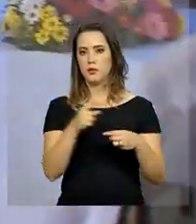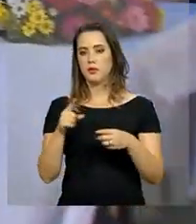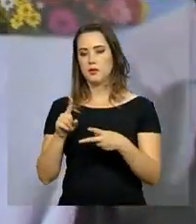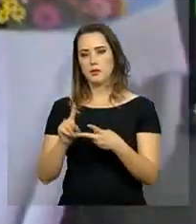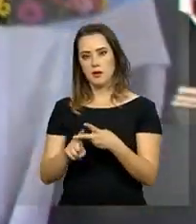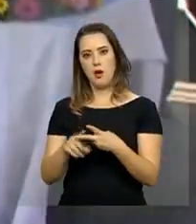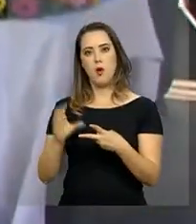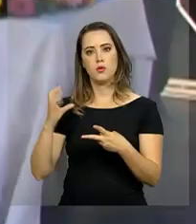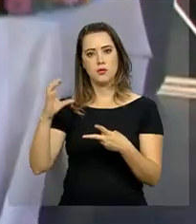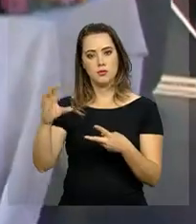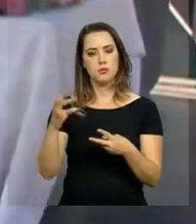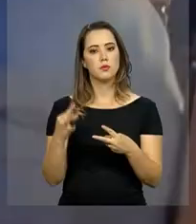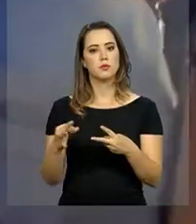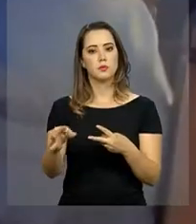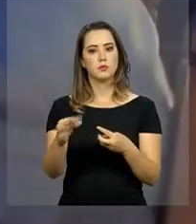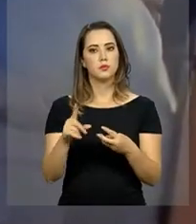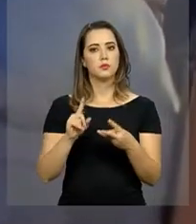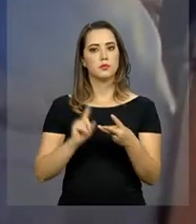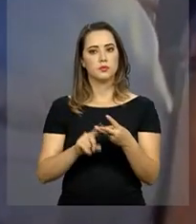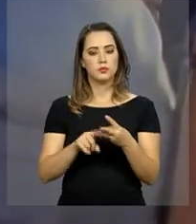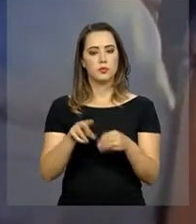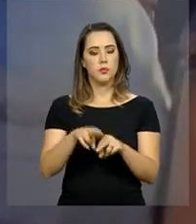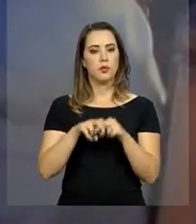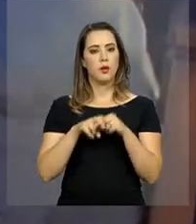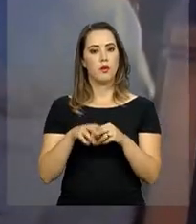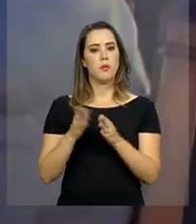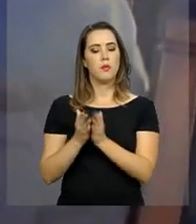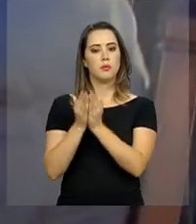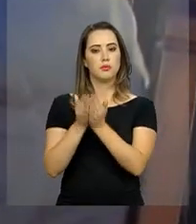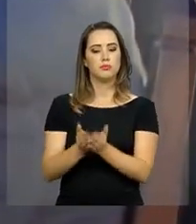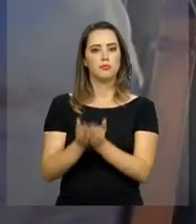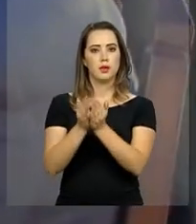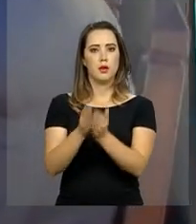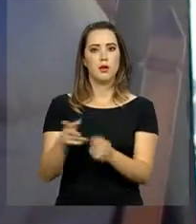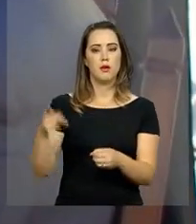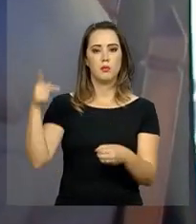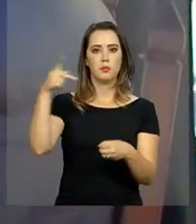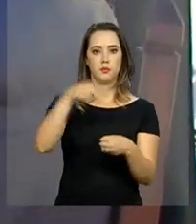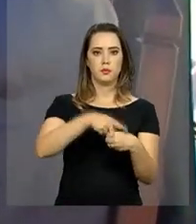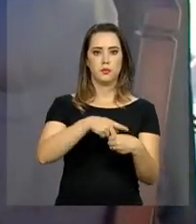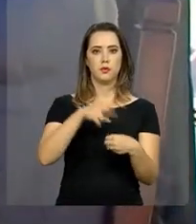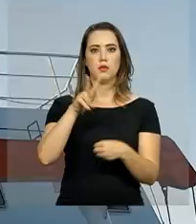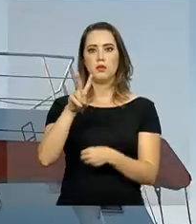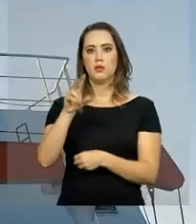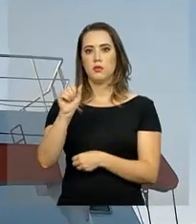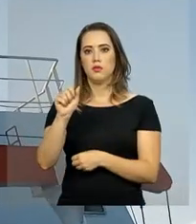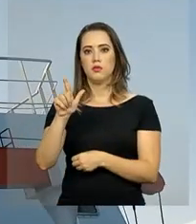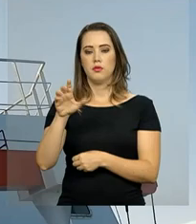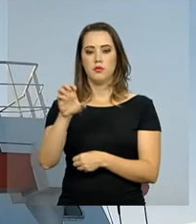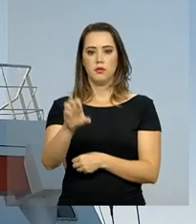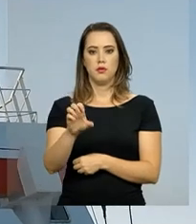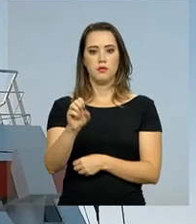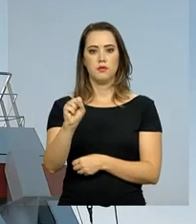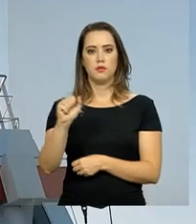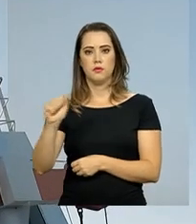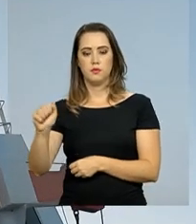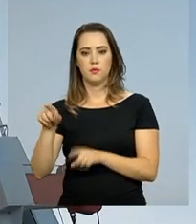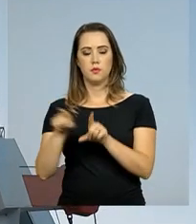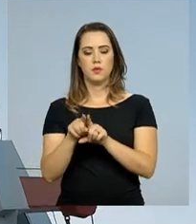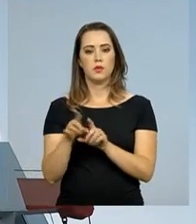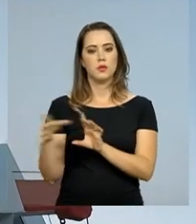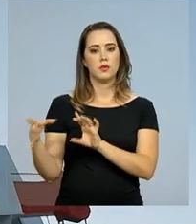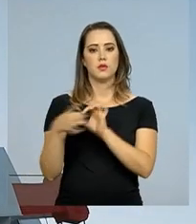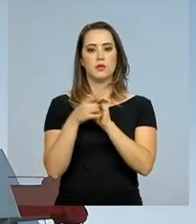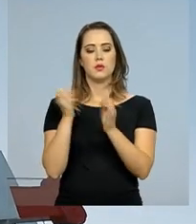Tecnologia, Inovações e Comunicações, pela Marinha, a Petrobras e a Vale S.A., que se uniram há 5 anos